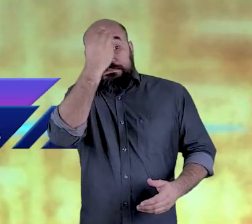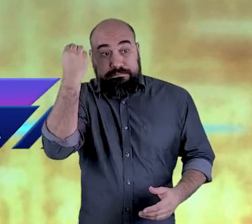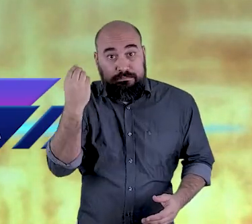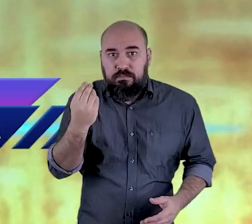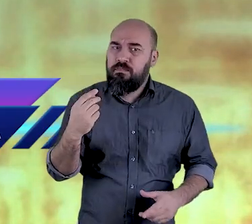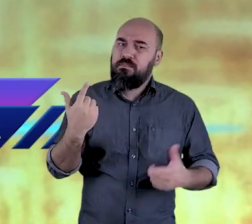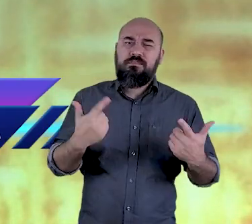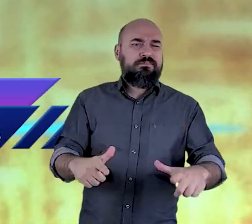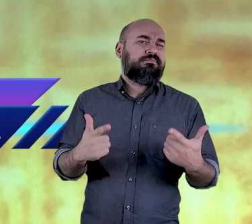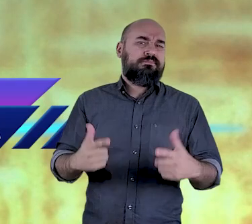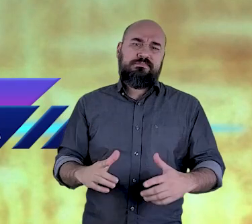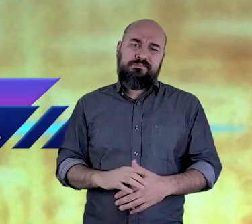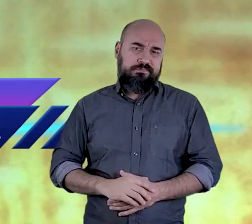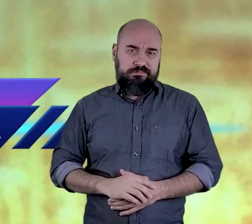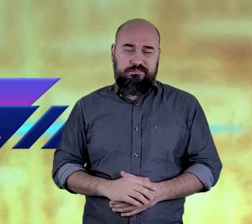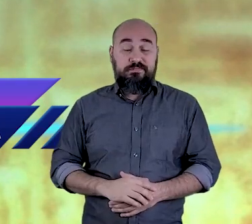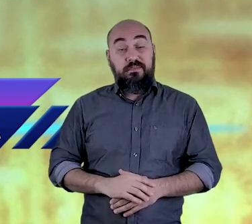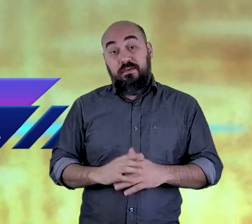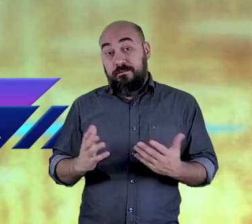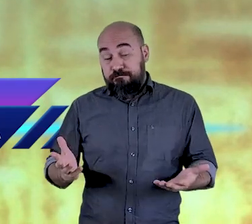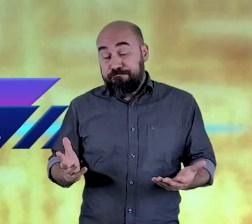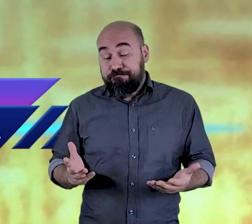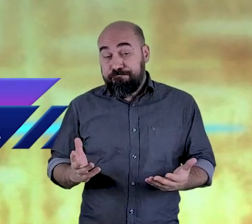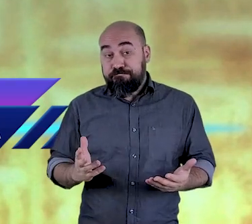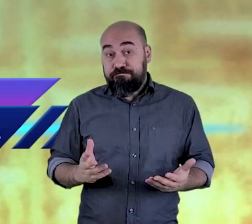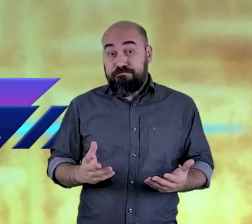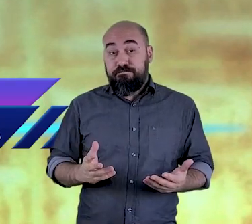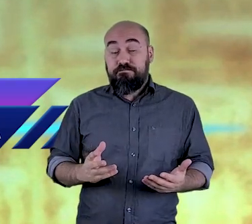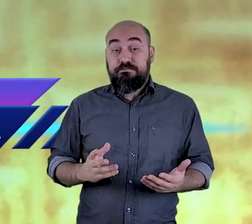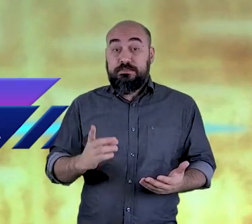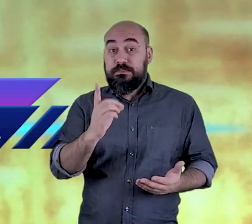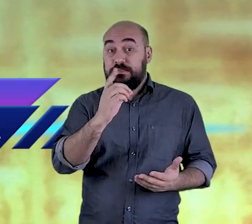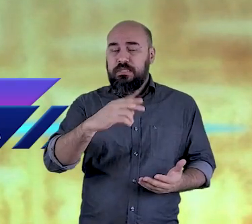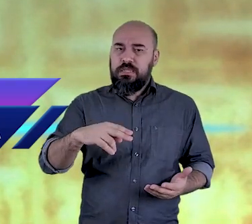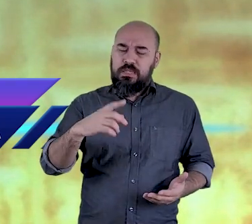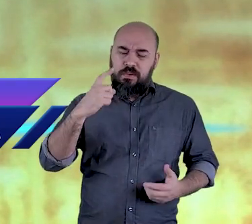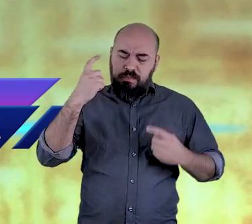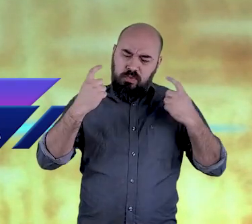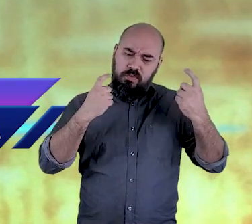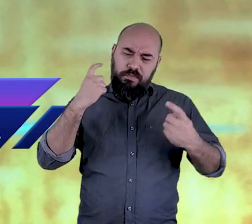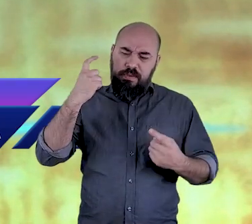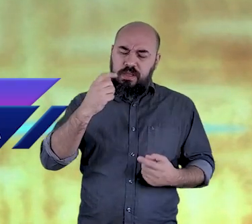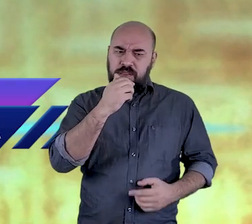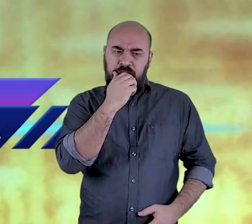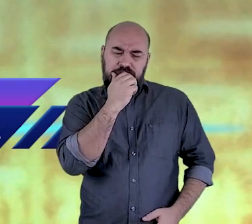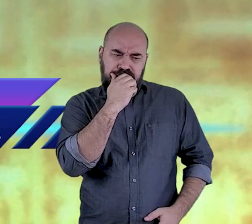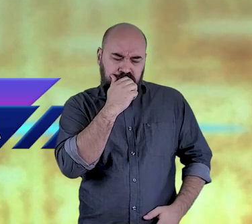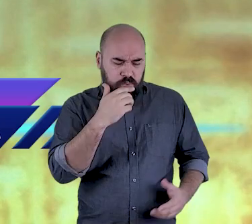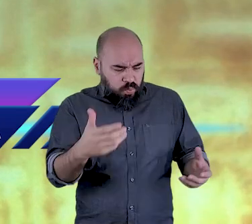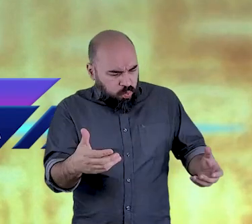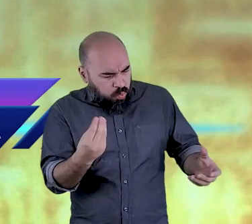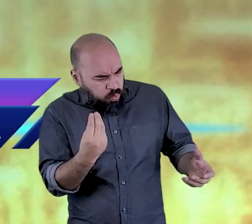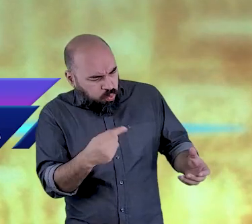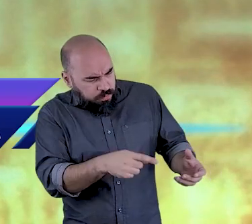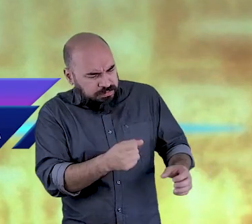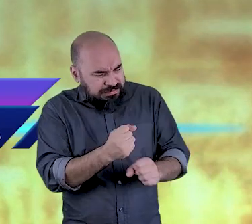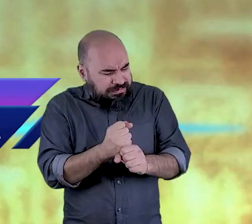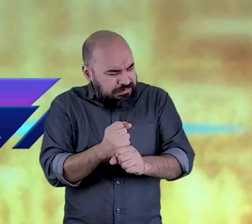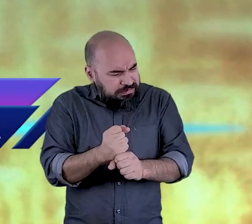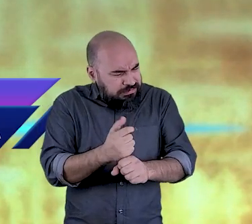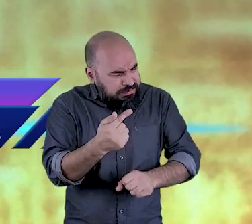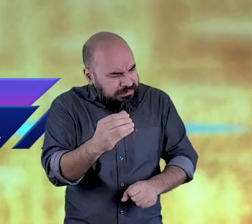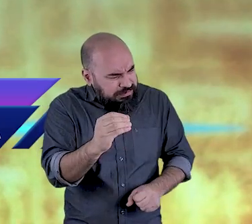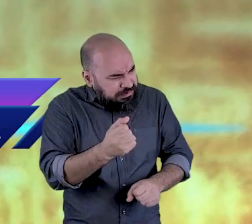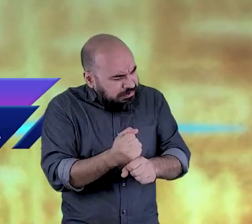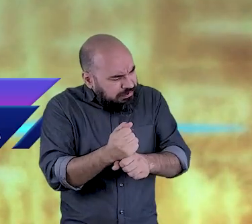nem se atrasam mas mesmo assim O Profeta estava preocupado porque ele não via como é que